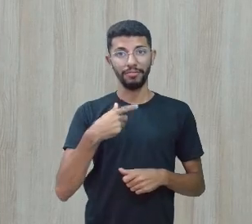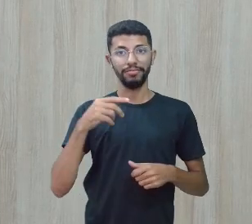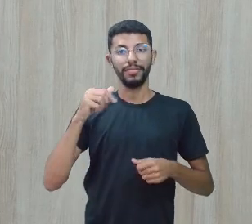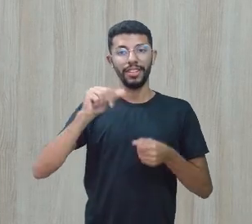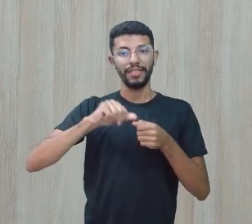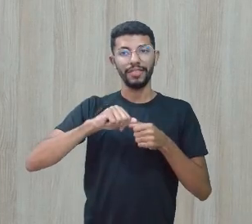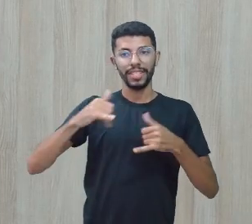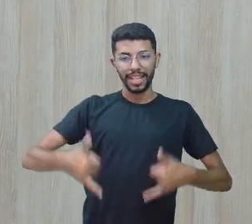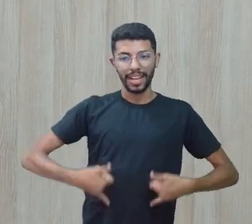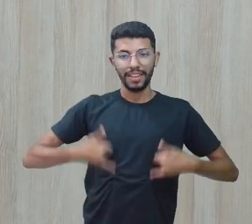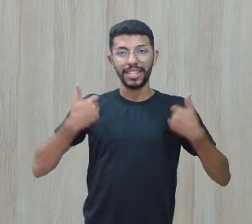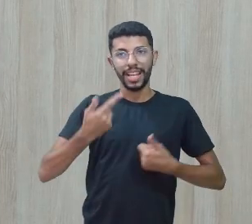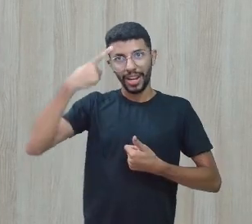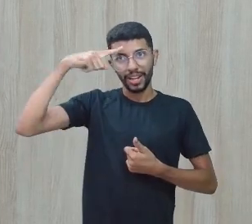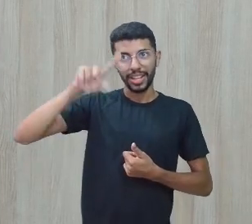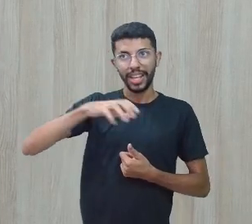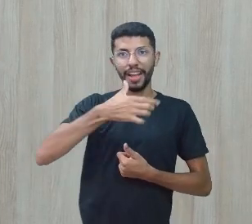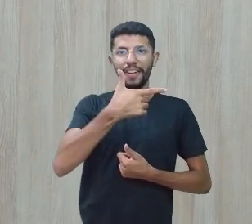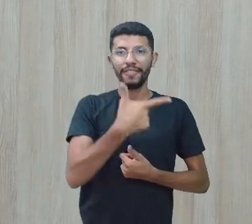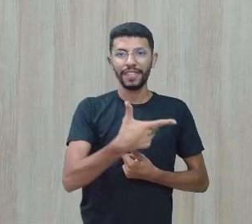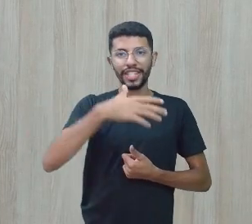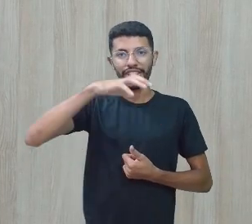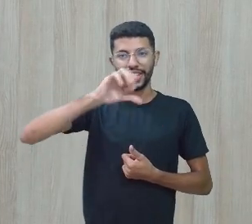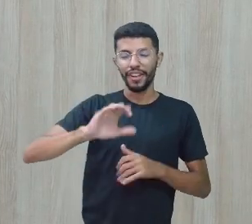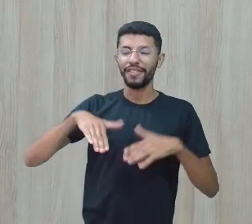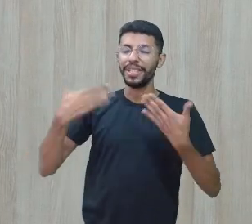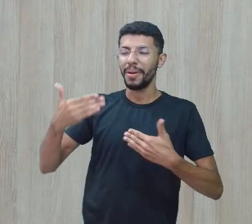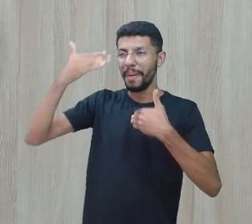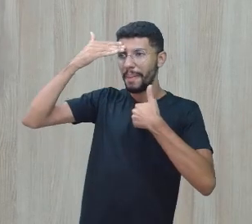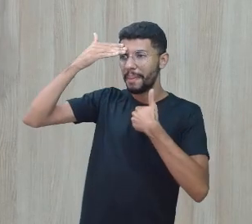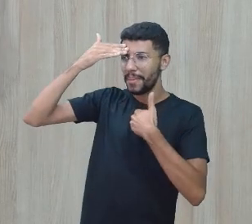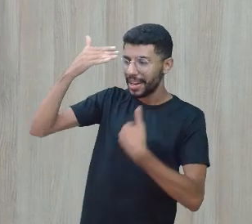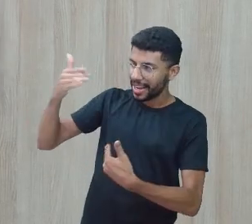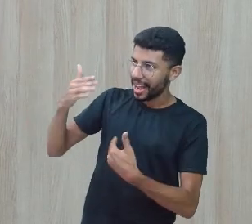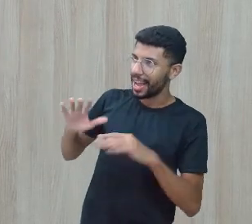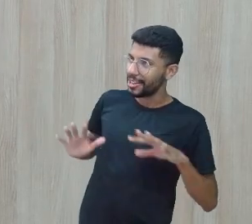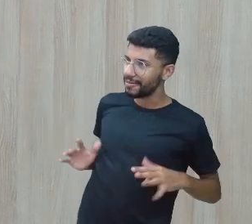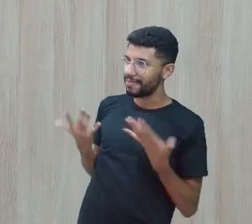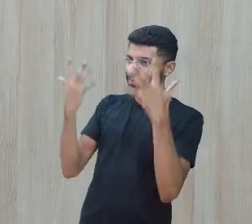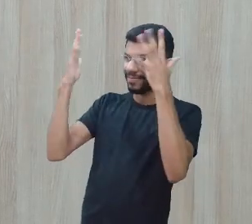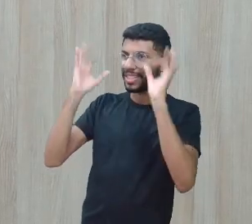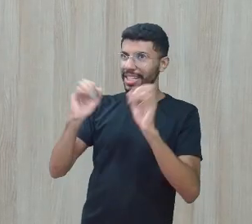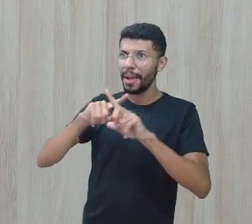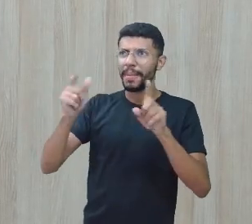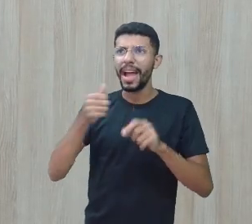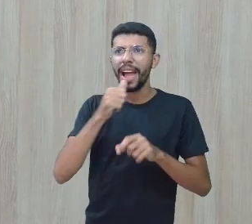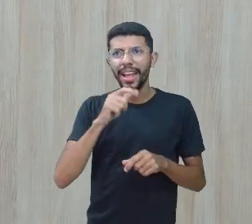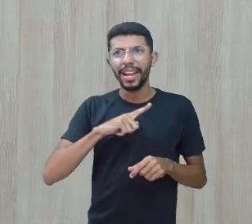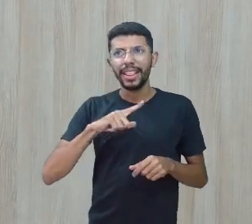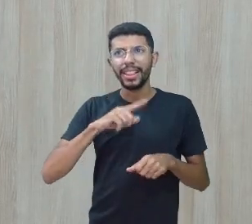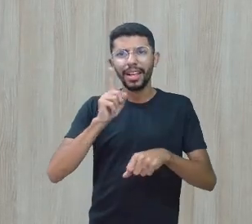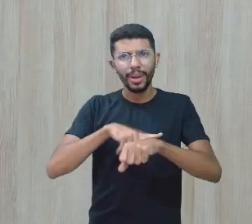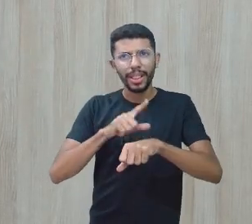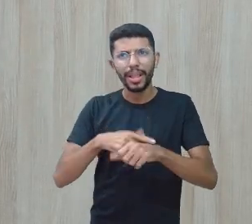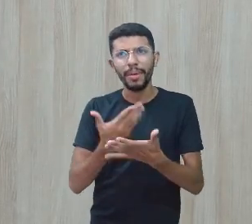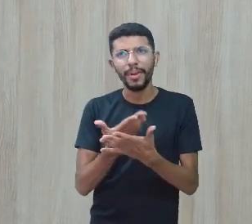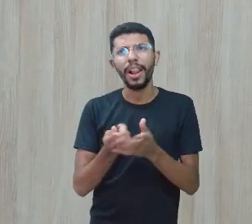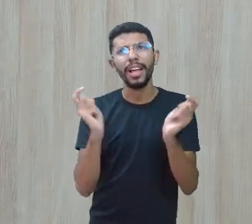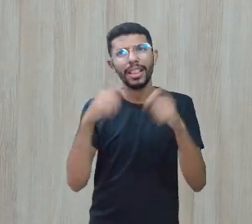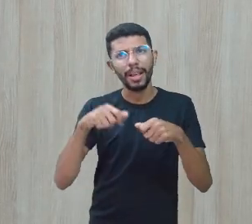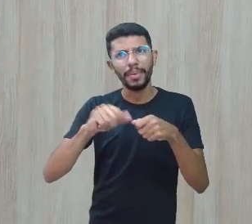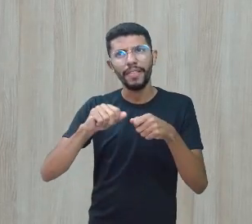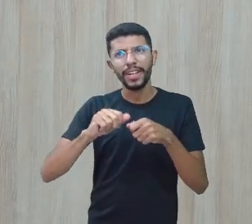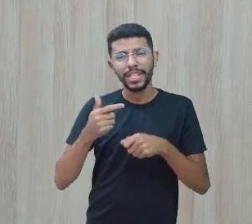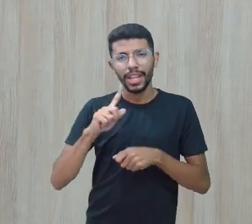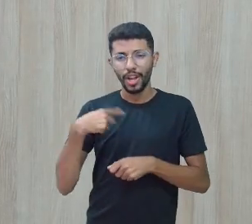aniversário no dia 29. Então, agradeço aí os parabéns. Tá? Mas a gente ainda tem um tempinho da aula que dá para a gente fazer a nossa próxima